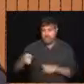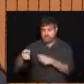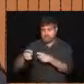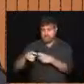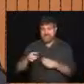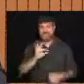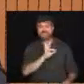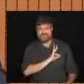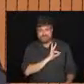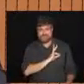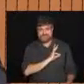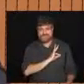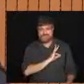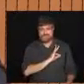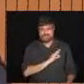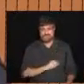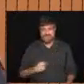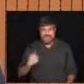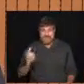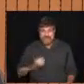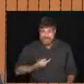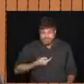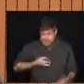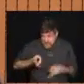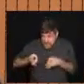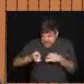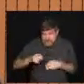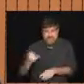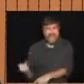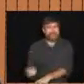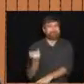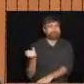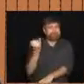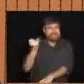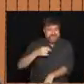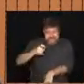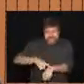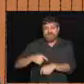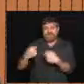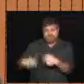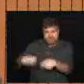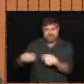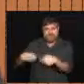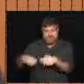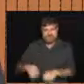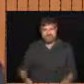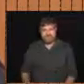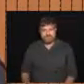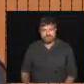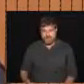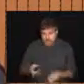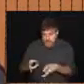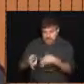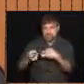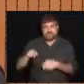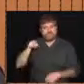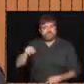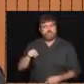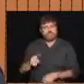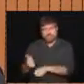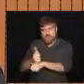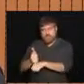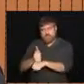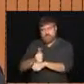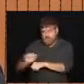e policial, mas que a gente só vê o valor que tem quando precisa deles, né? Aí vê o valor que